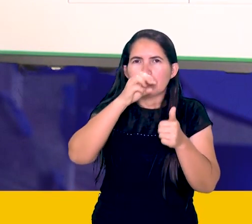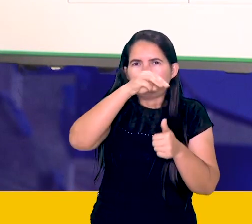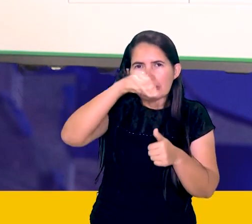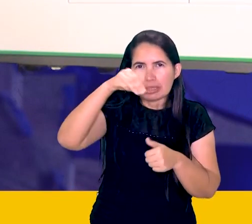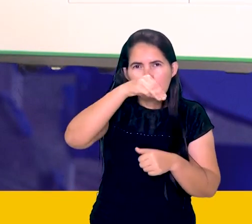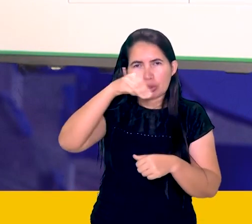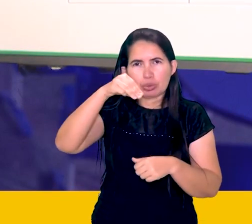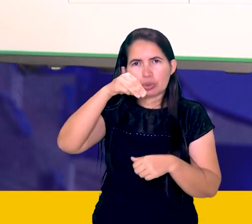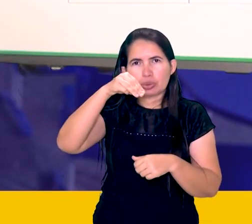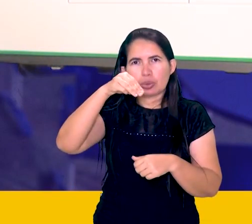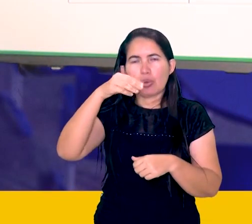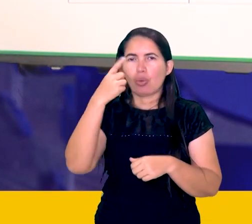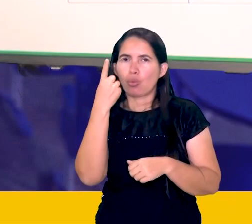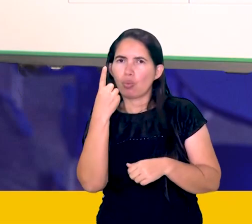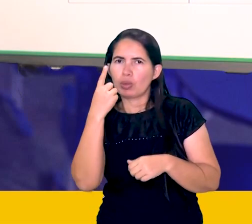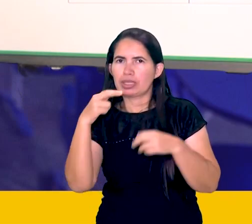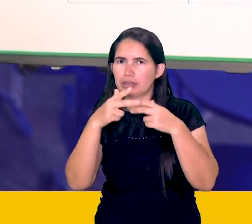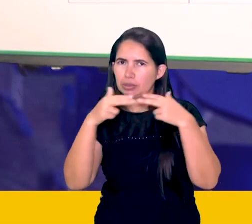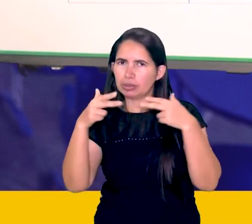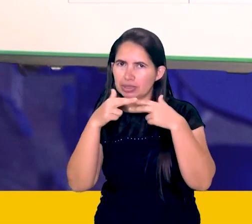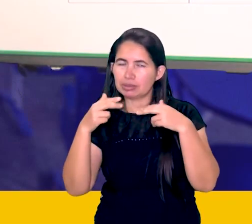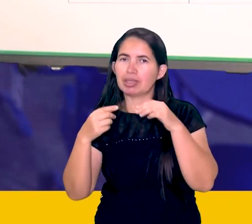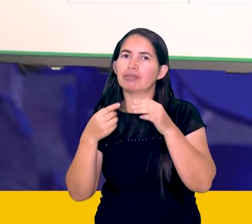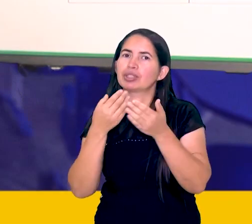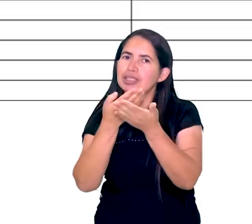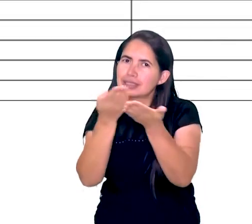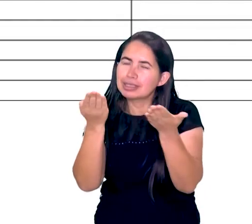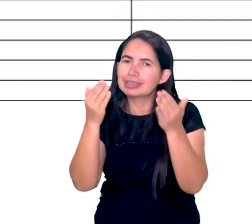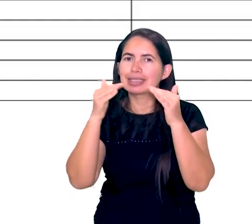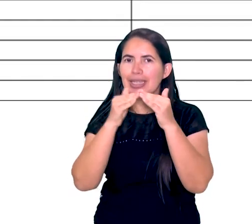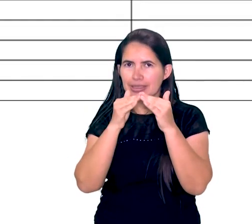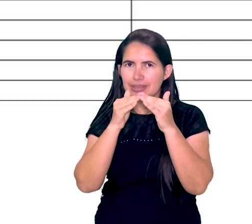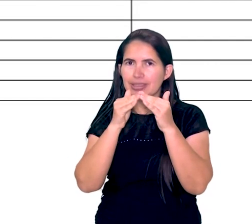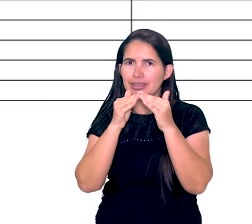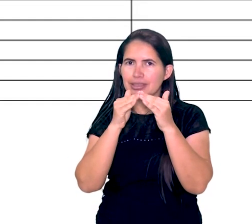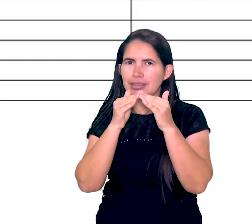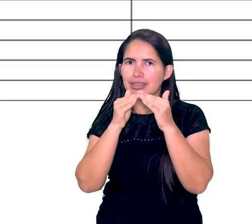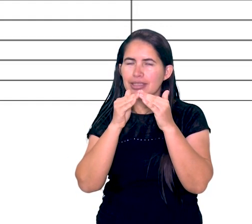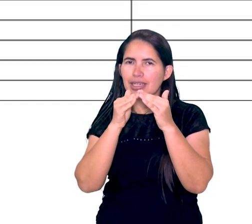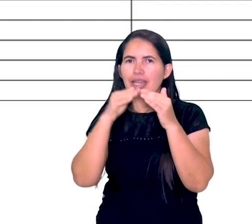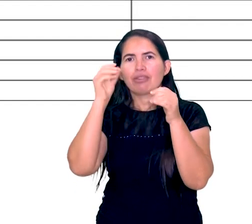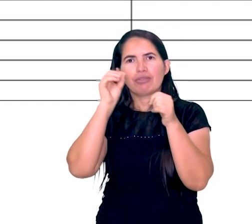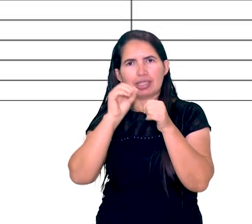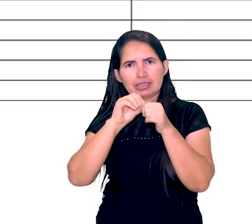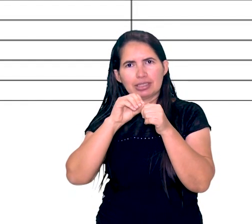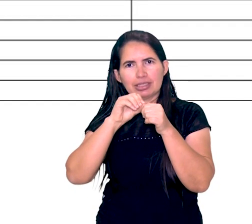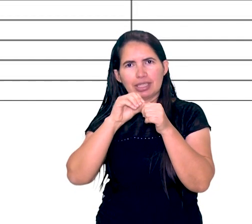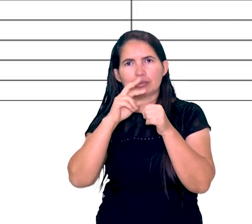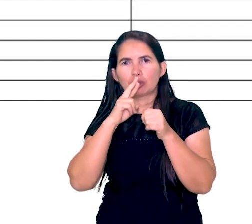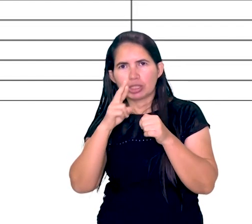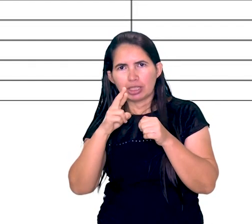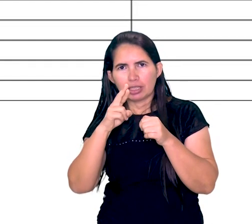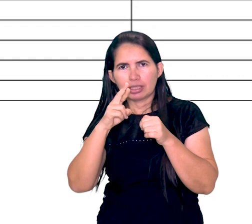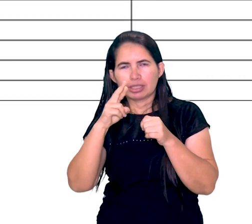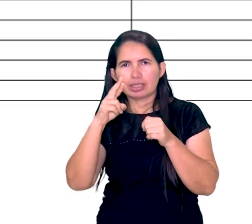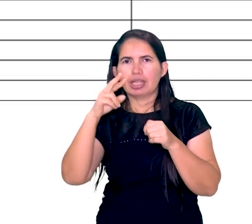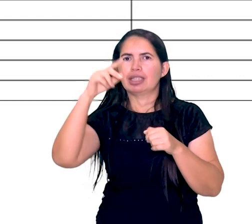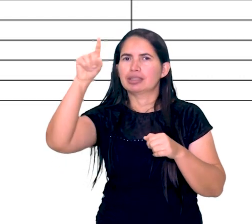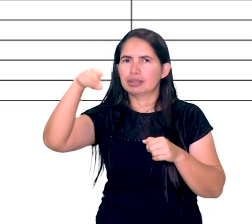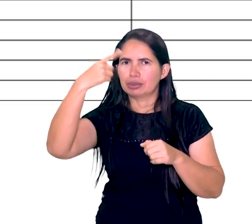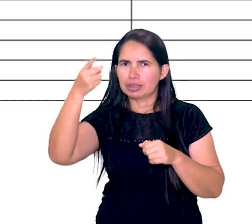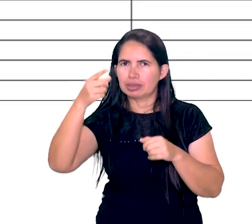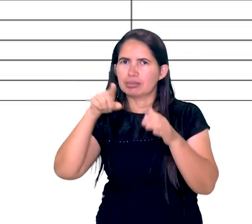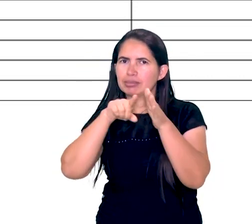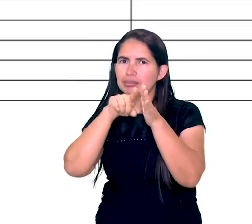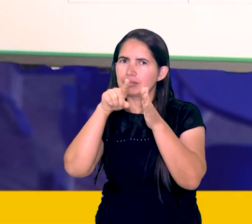Então seria uma das sugestões para você em casa completar as demais linhas, tá certo? Venham